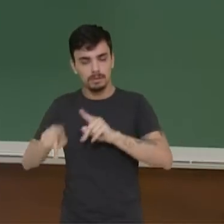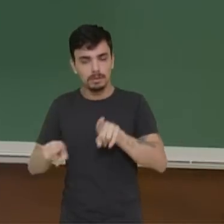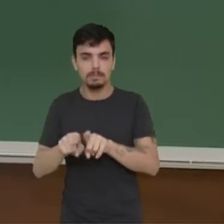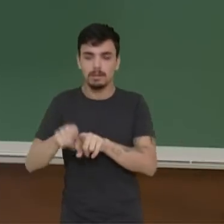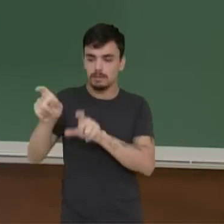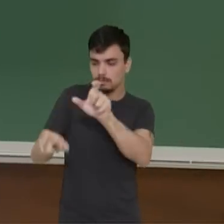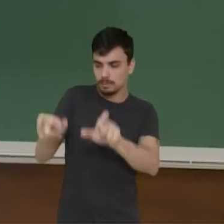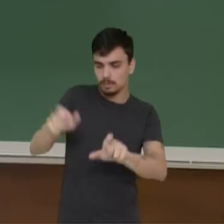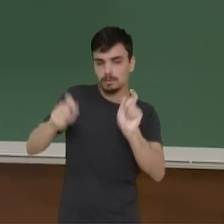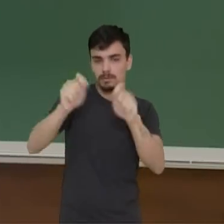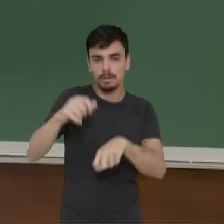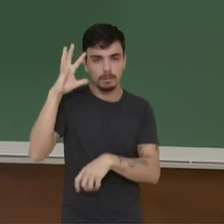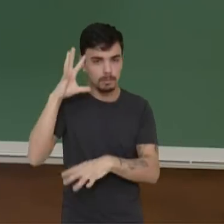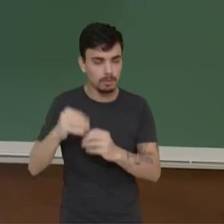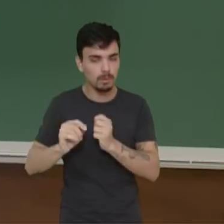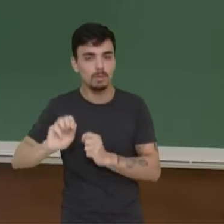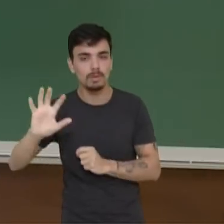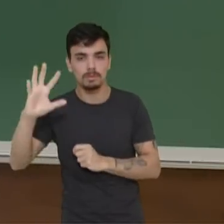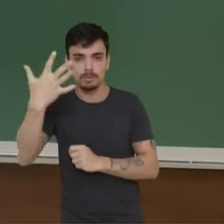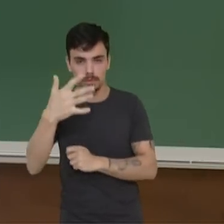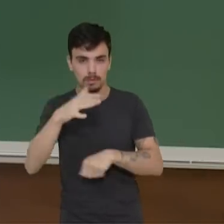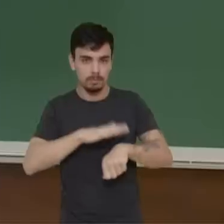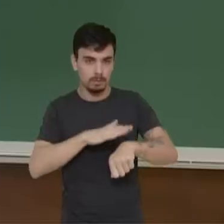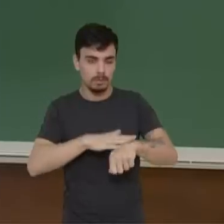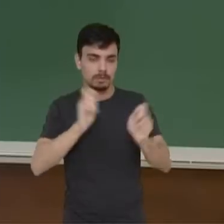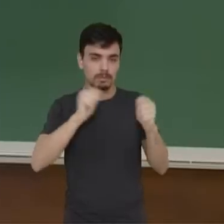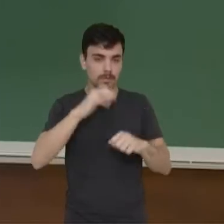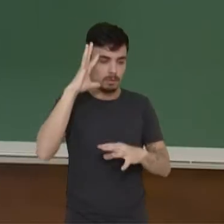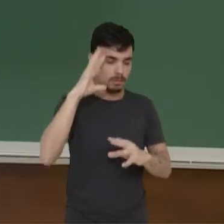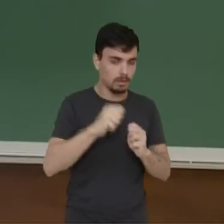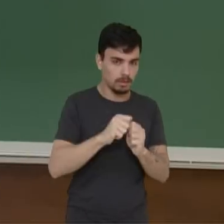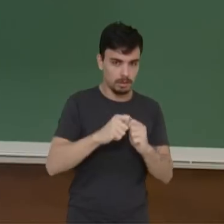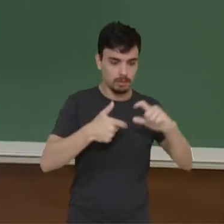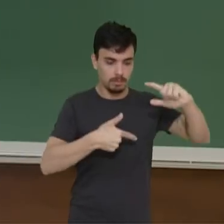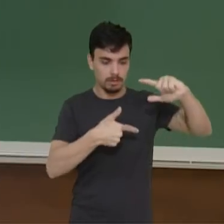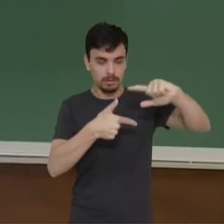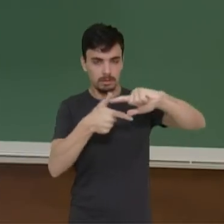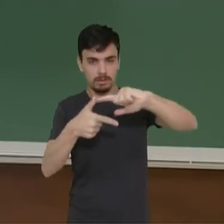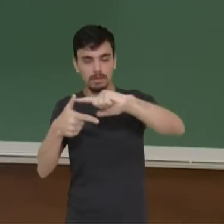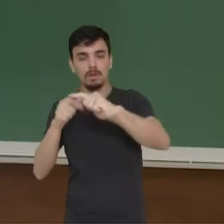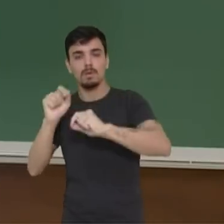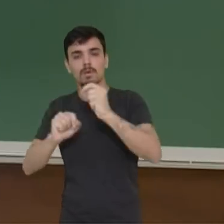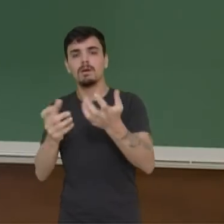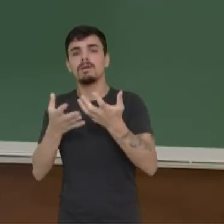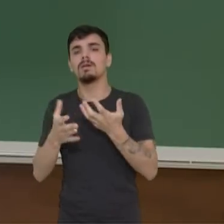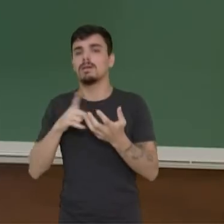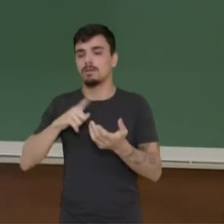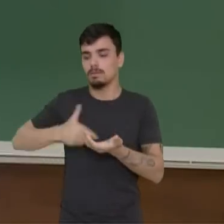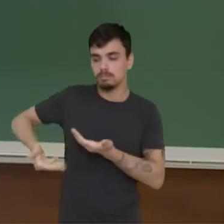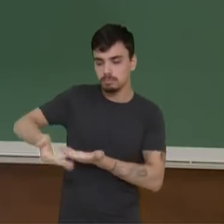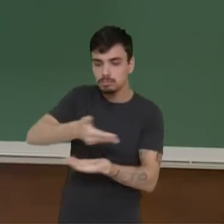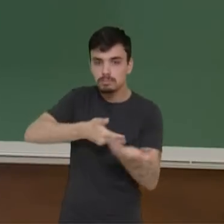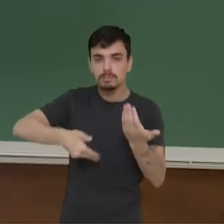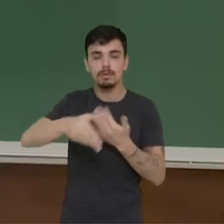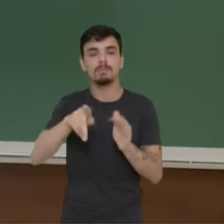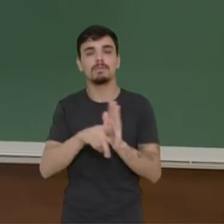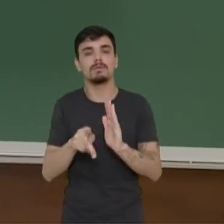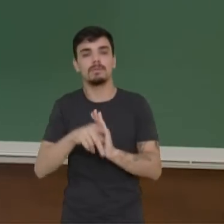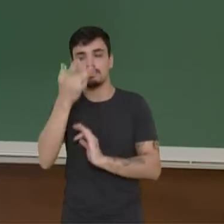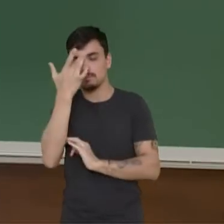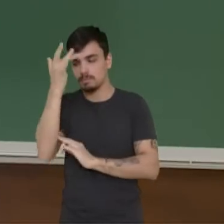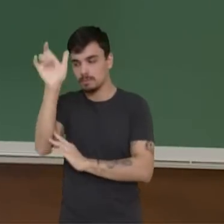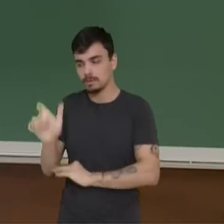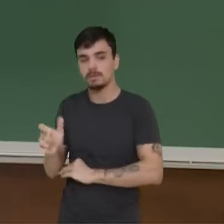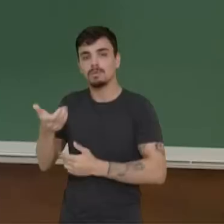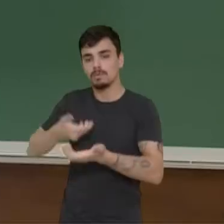pessoas não entenderem o que aconteceu nesse momento, elas também não vão entender a charge, né, então requer aí que haja uma interação entre a pessoa que